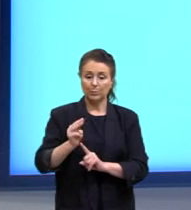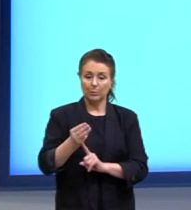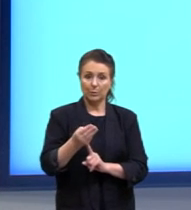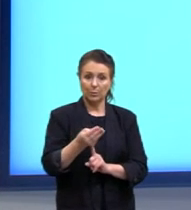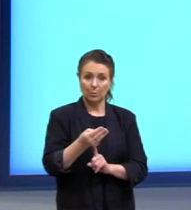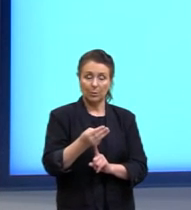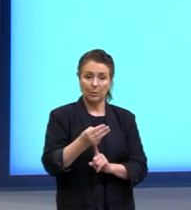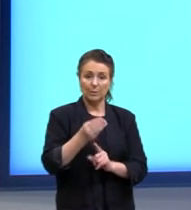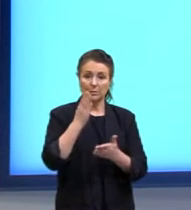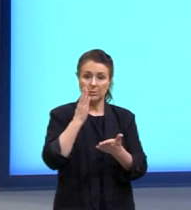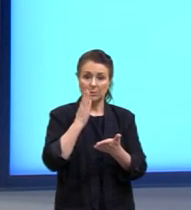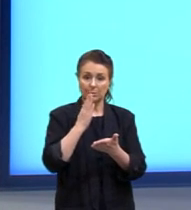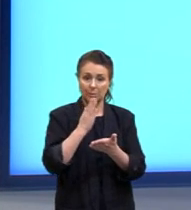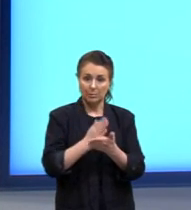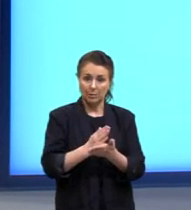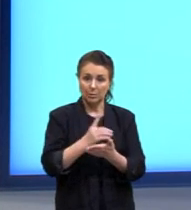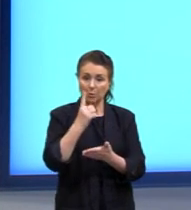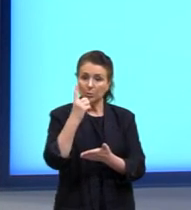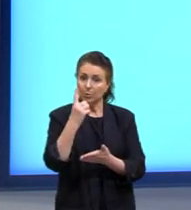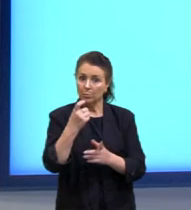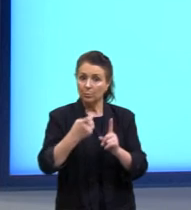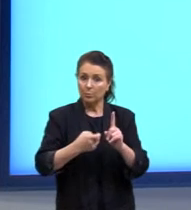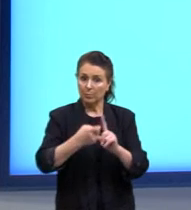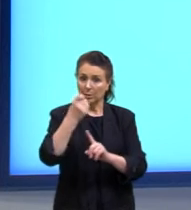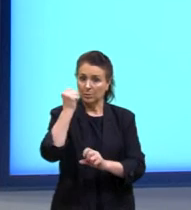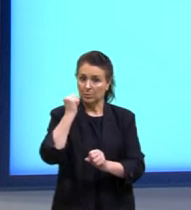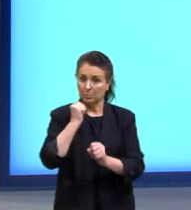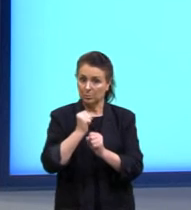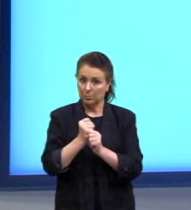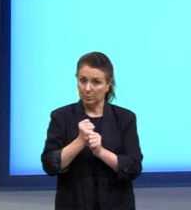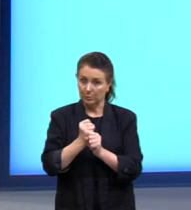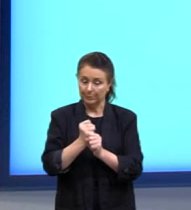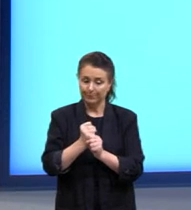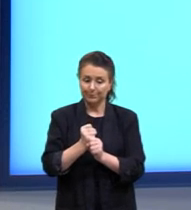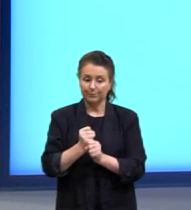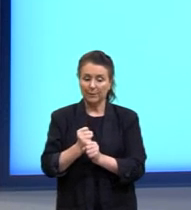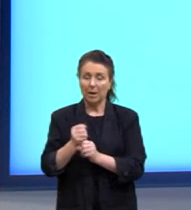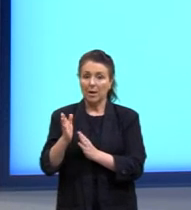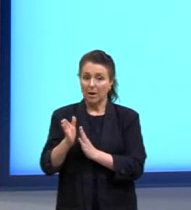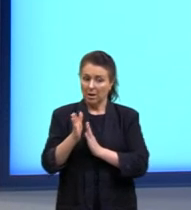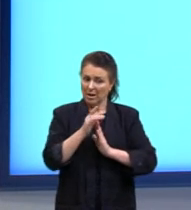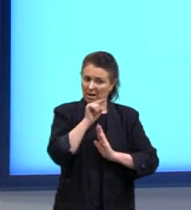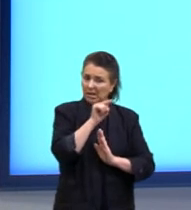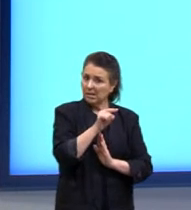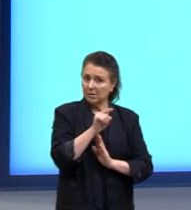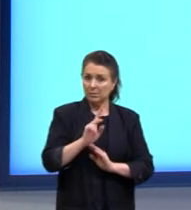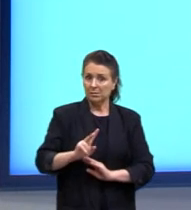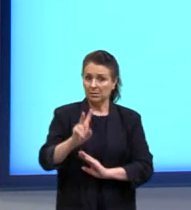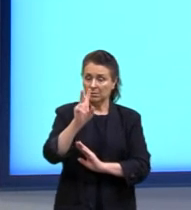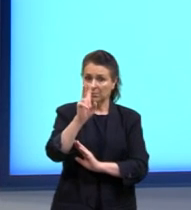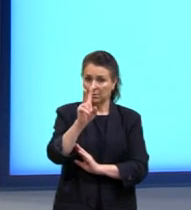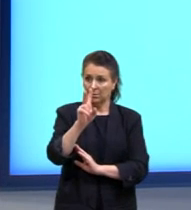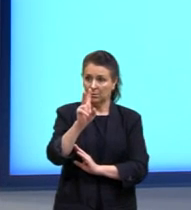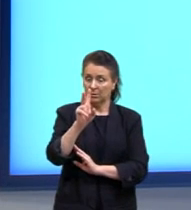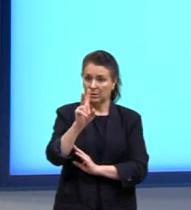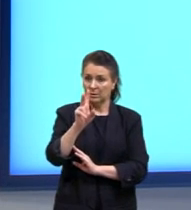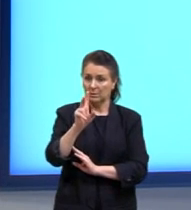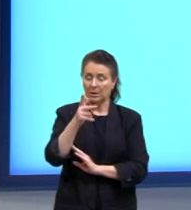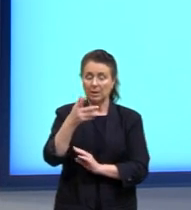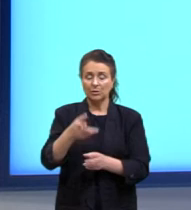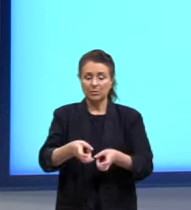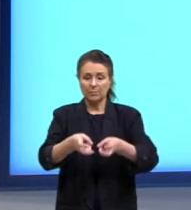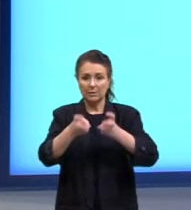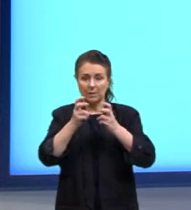somente um mês do ano que eles conseguiram então esses valores eles nos remetem lá quando nós vimos a média